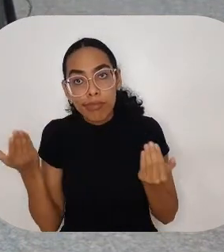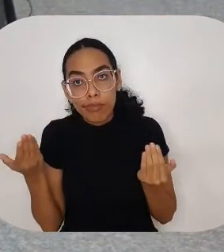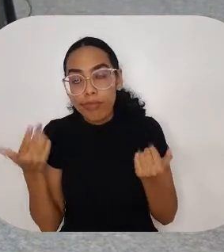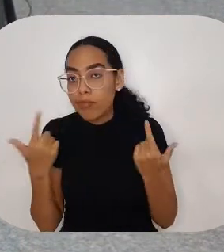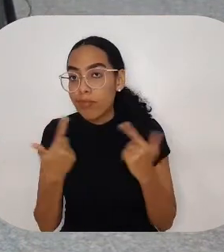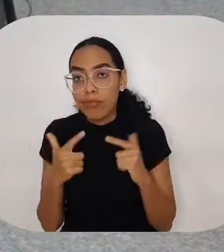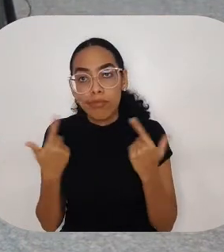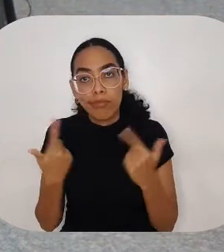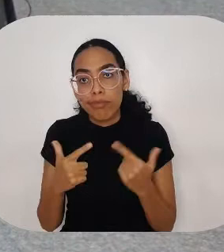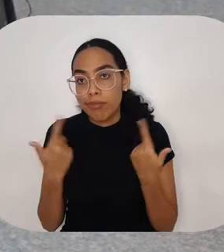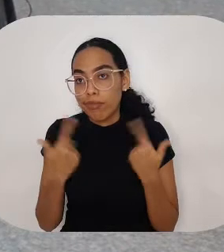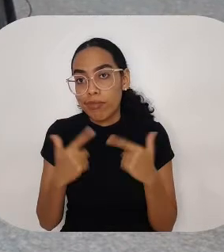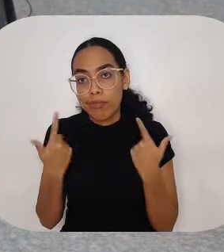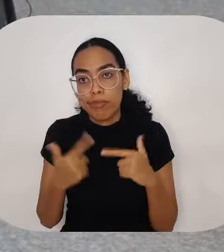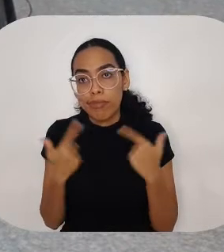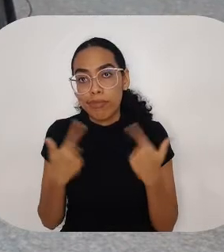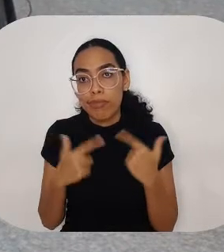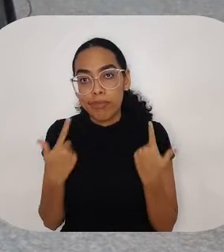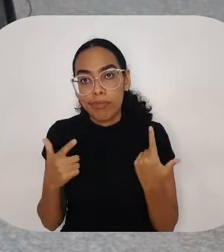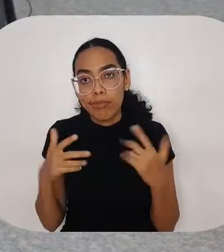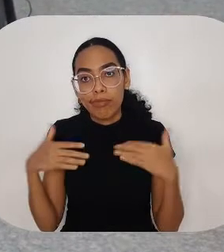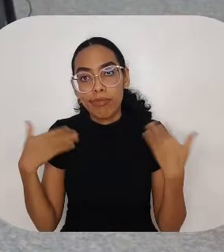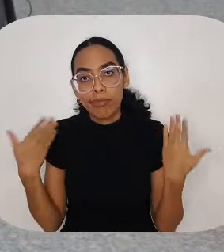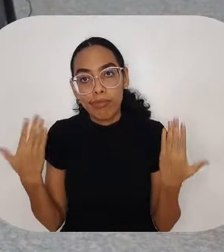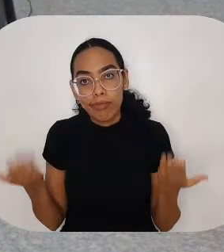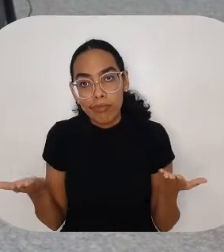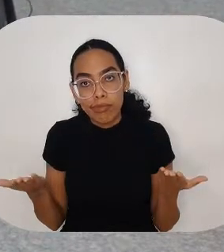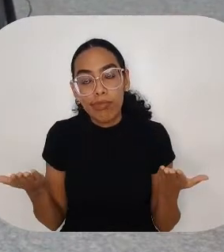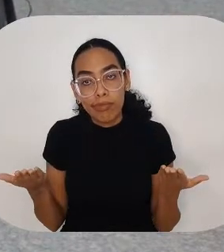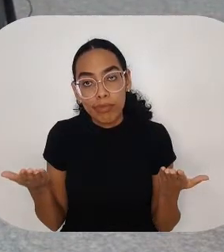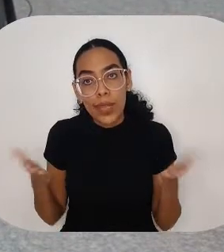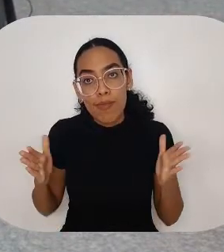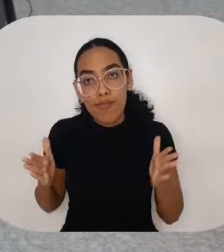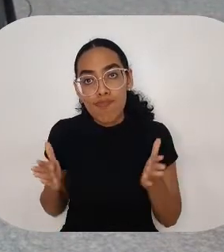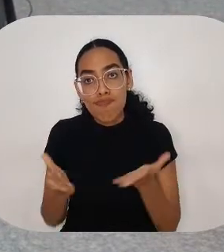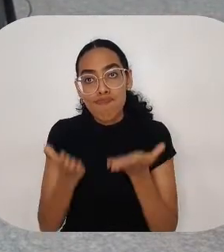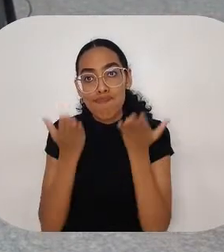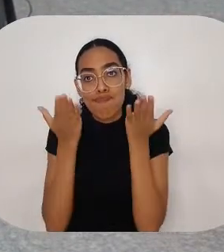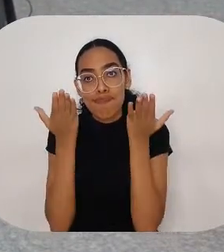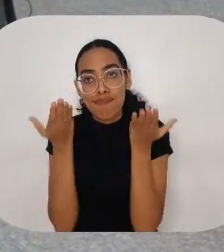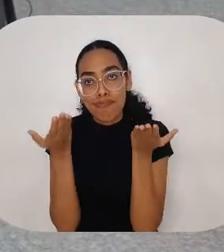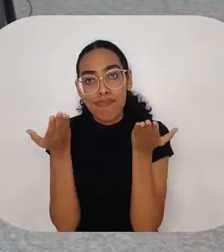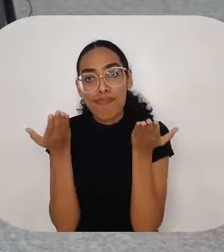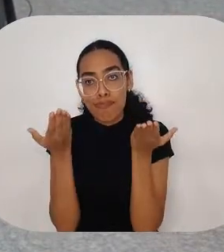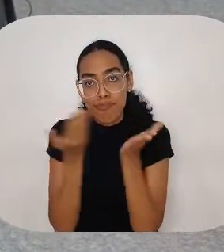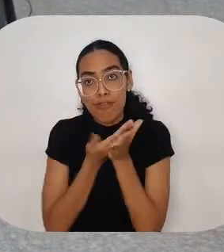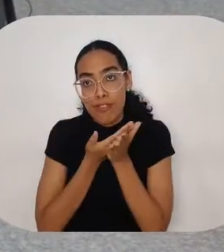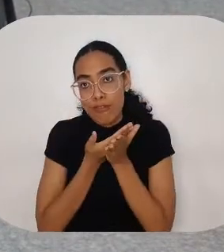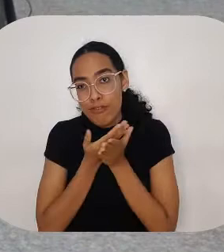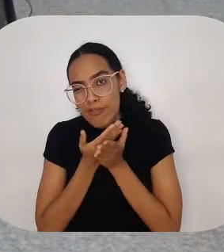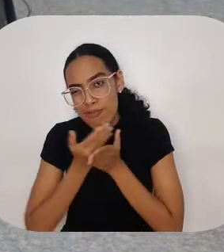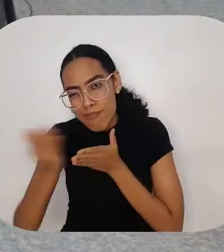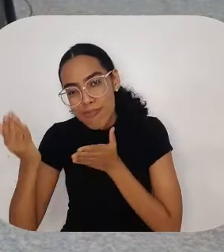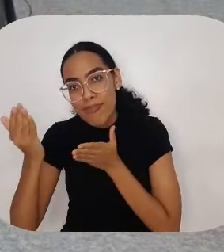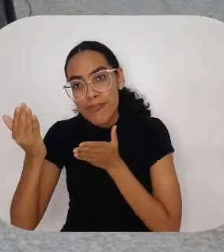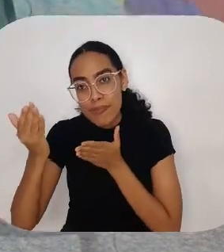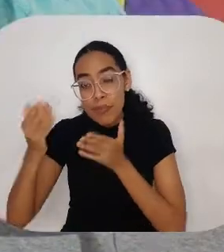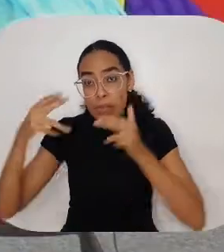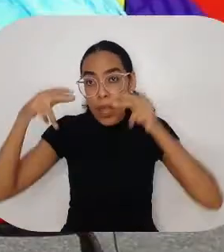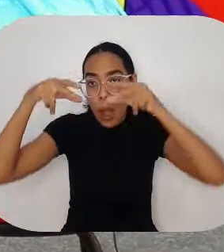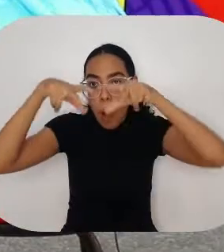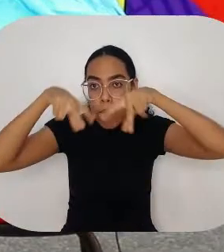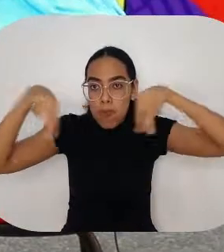ele conseguiu encontrar. Foi aí que a festa começou a acontecer.